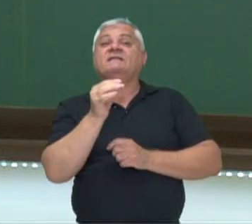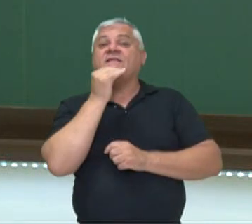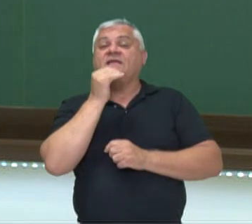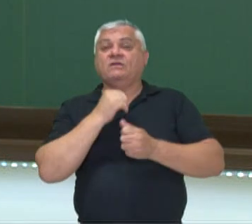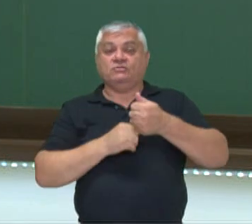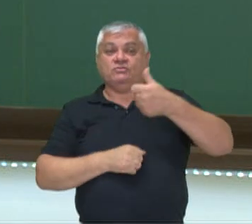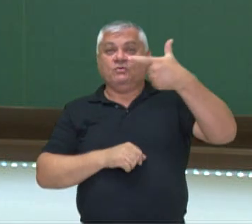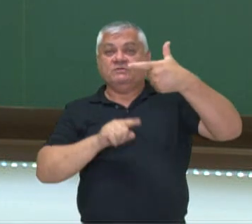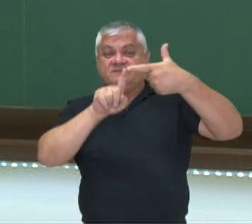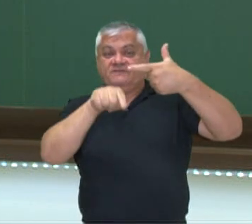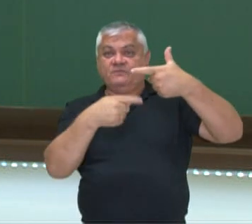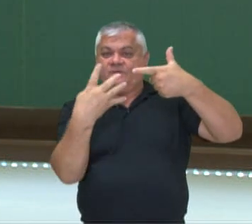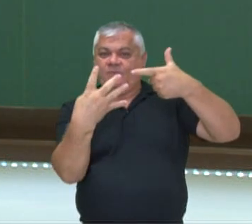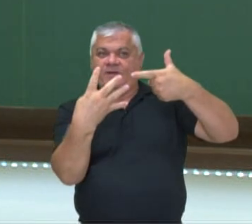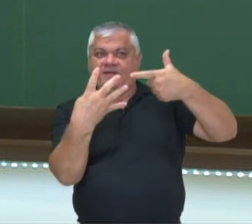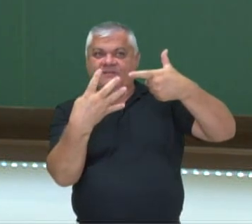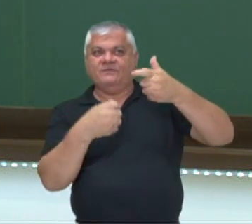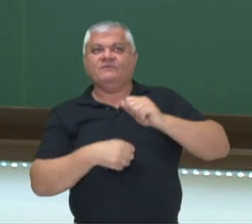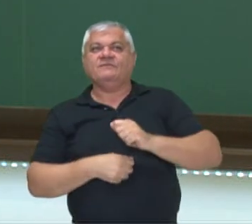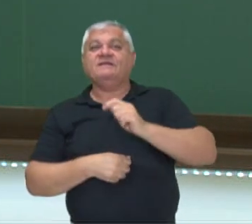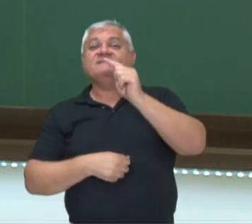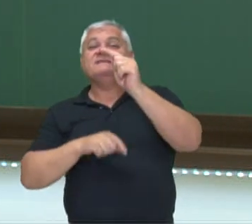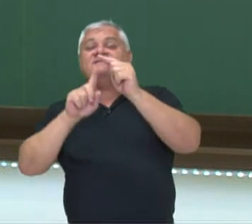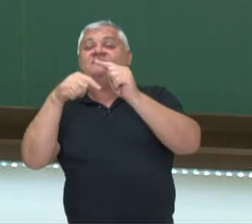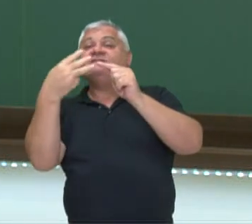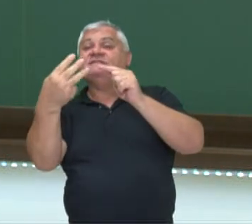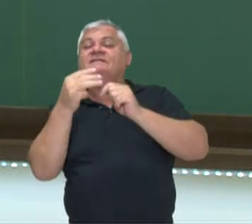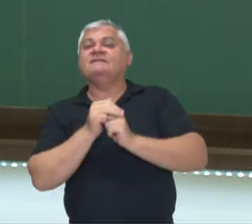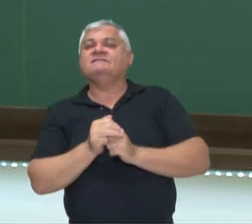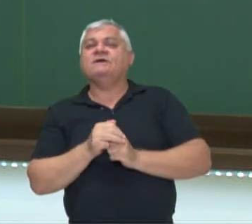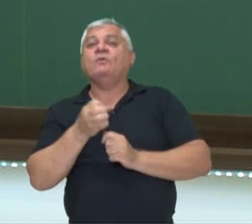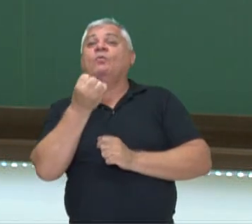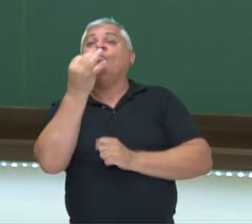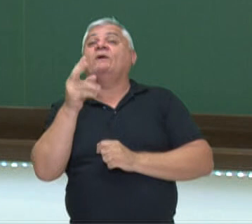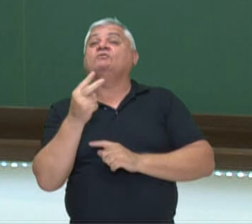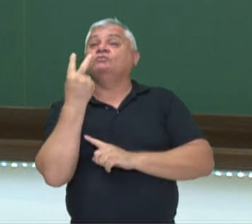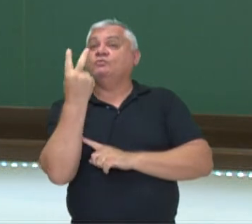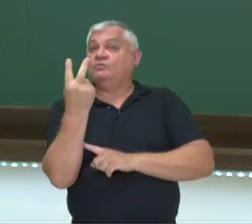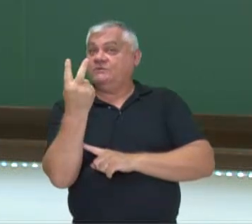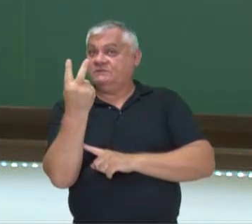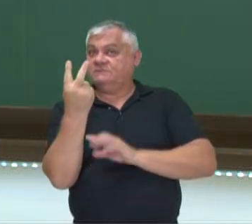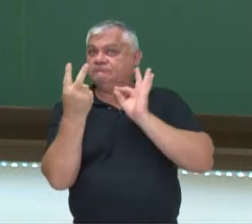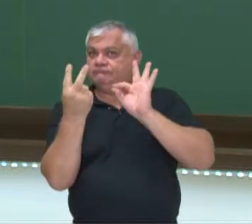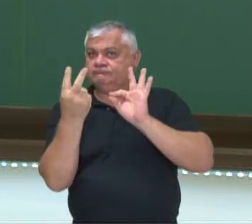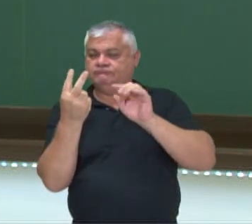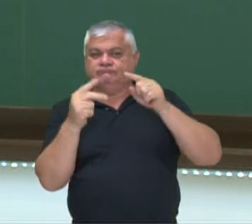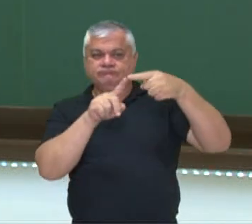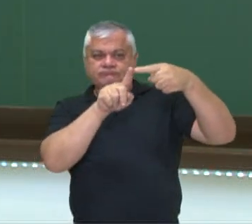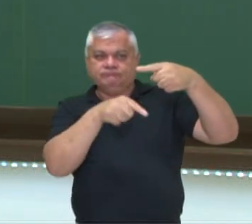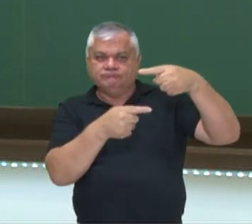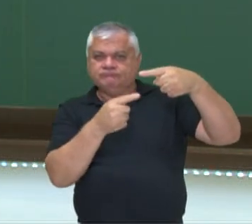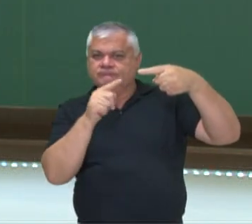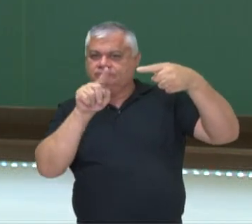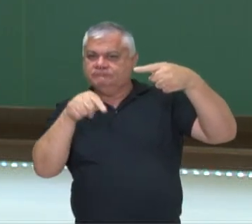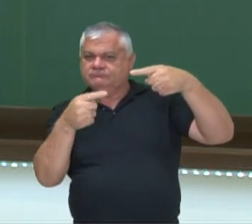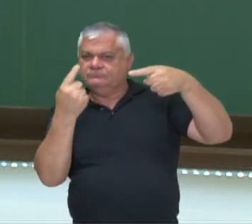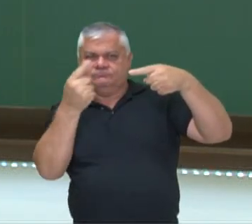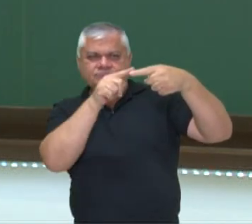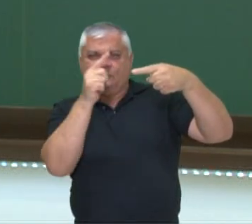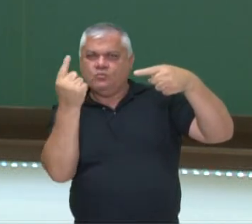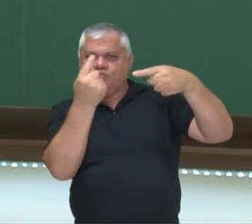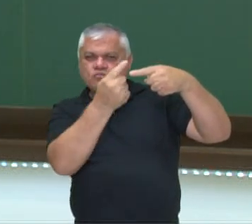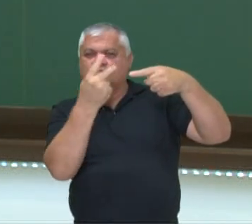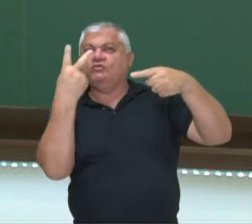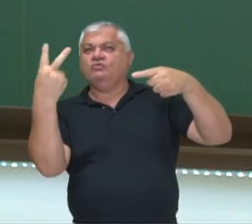casa depois da vírgula, que é o 4, e uma casa depois da vírgula, que é o 3. Então, ao todo, eu vou contar duas casas depois da vírgula, da direita para